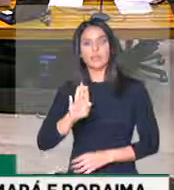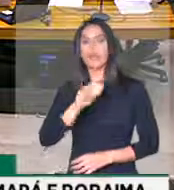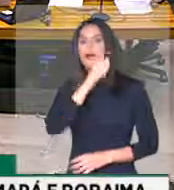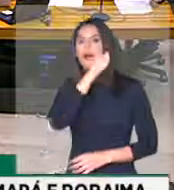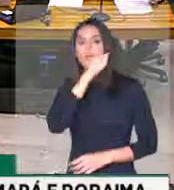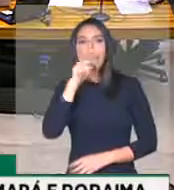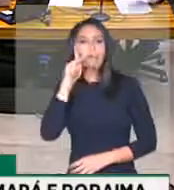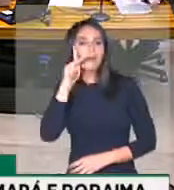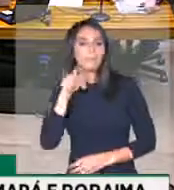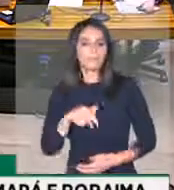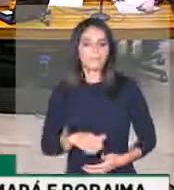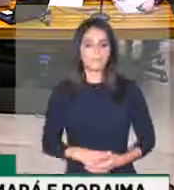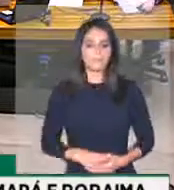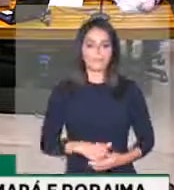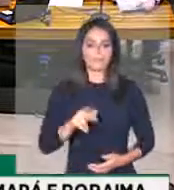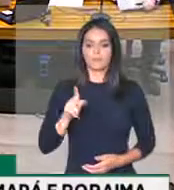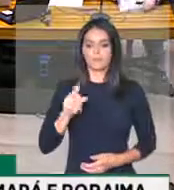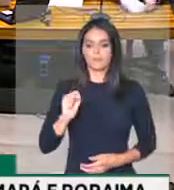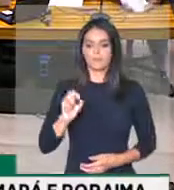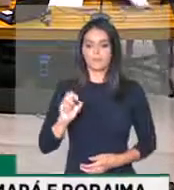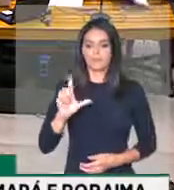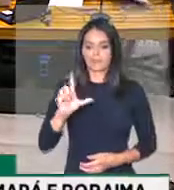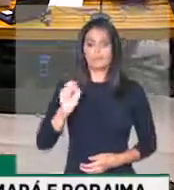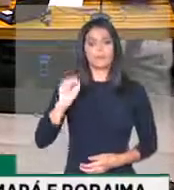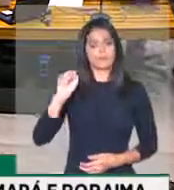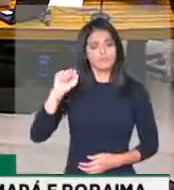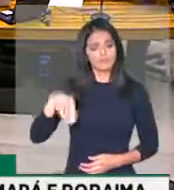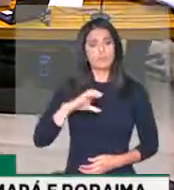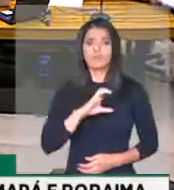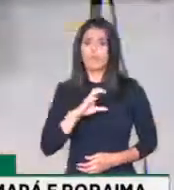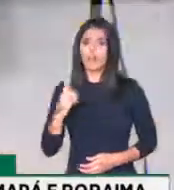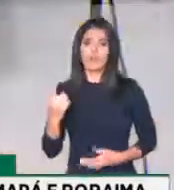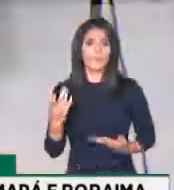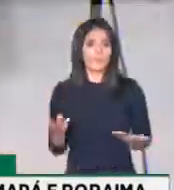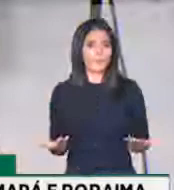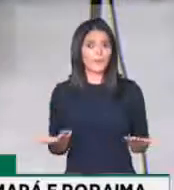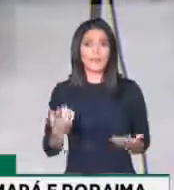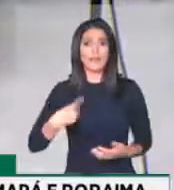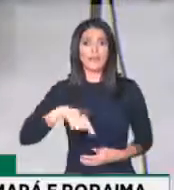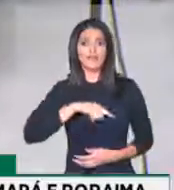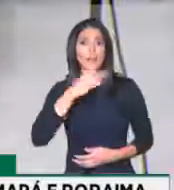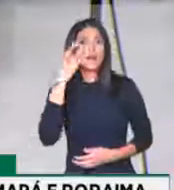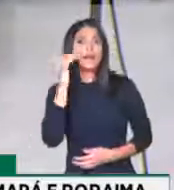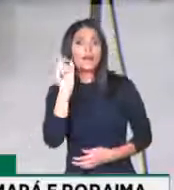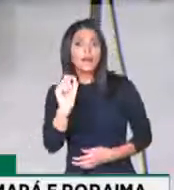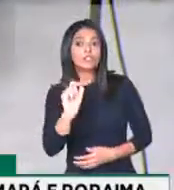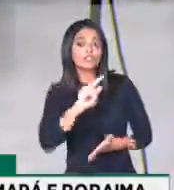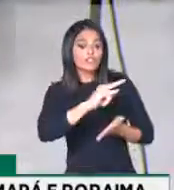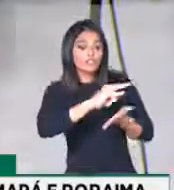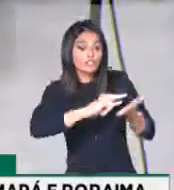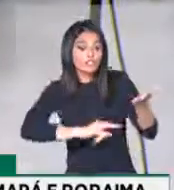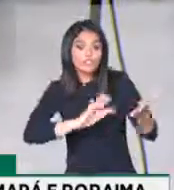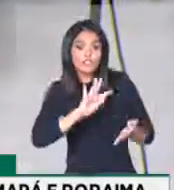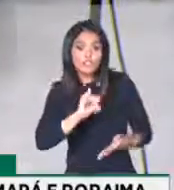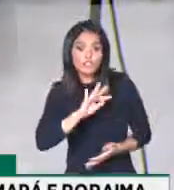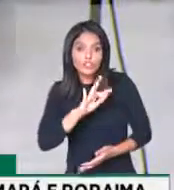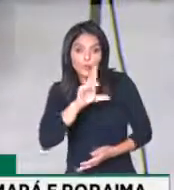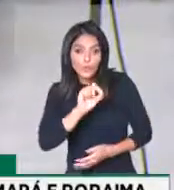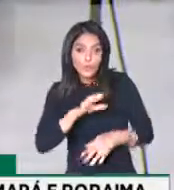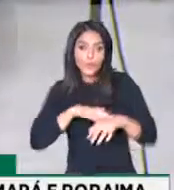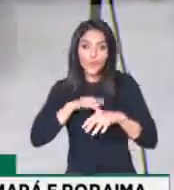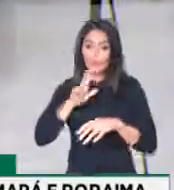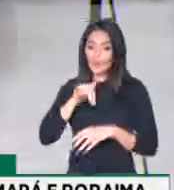Então, pessoal. Pessoal, é sim, presidente. Evidentemente, nós achamos que esses títulos que foram expedidos pela